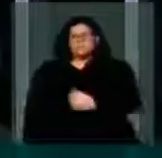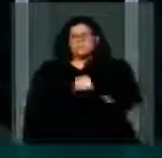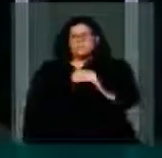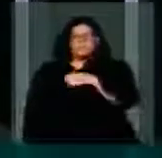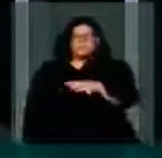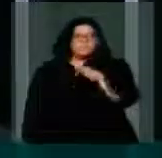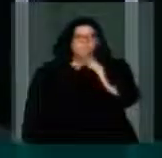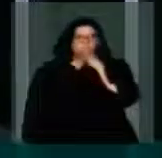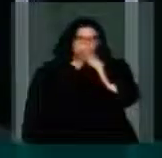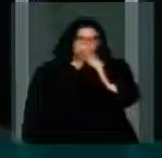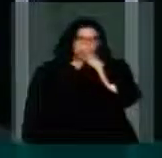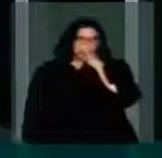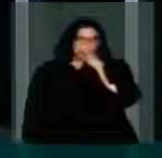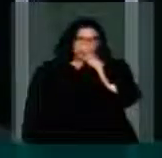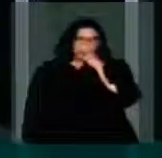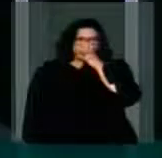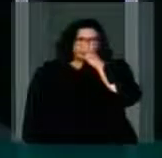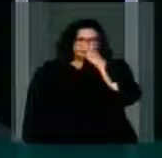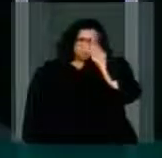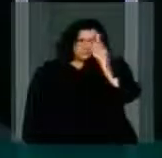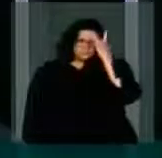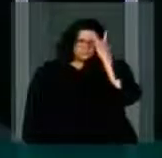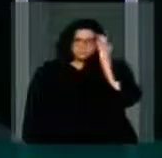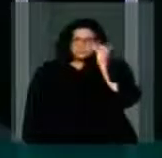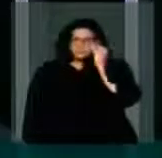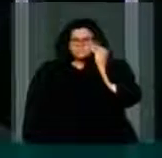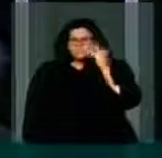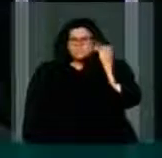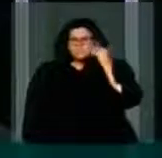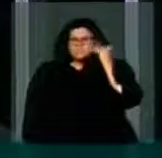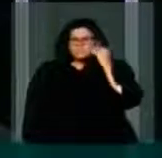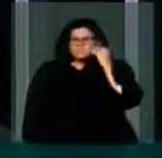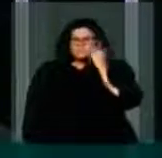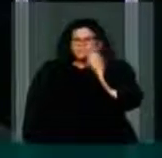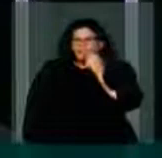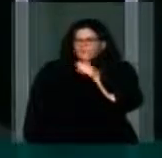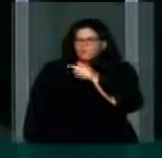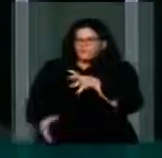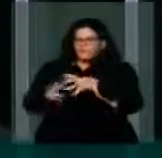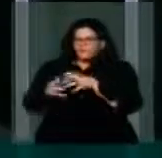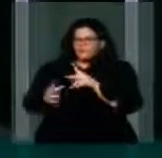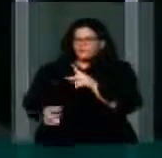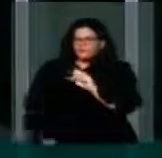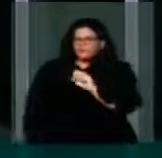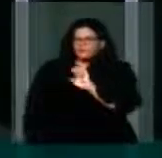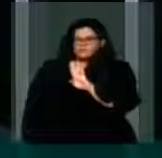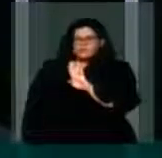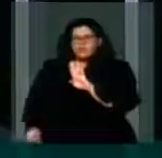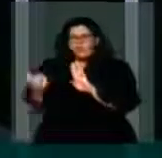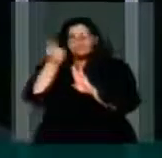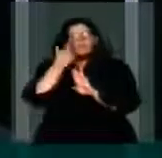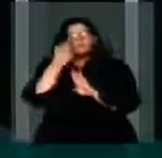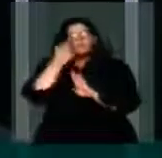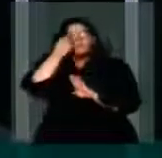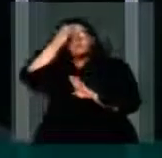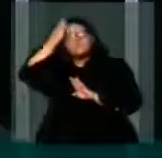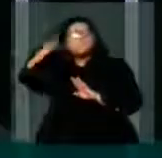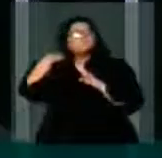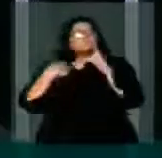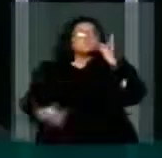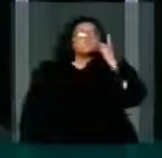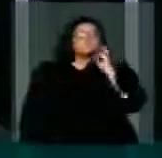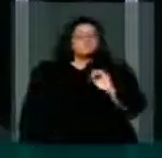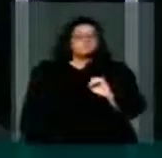tantos homens já experimentados, como aqui na bancada do PSB, nobre deputado Embaçaí, na